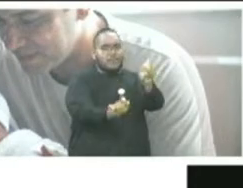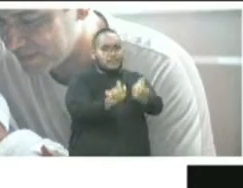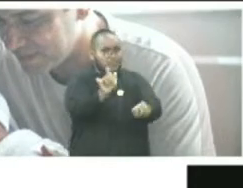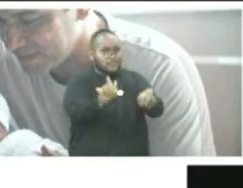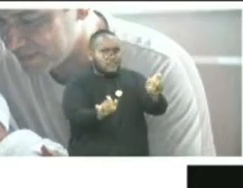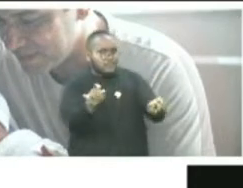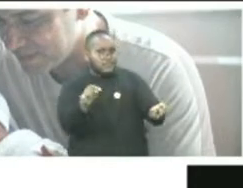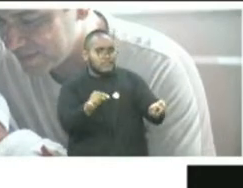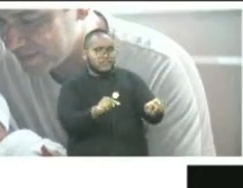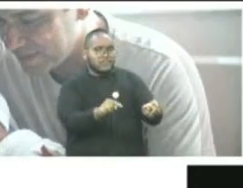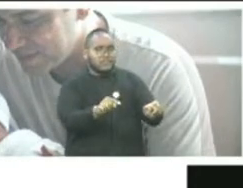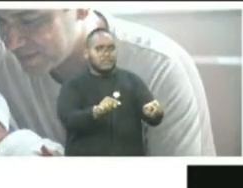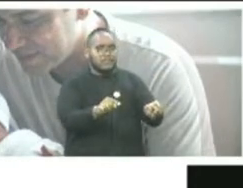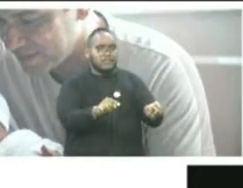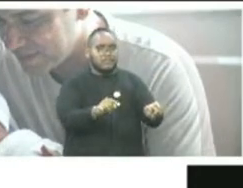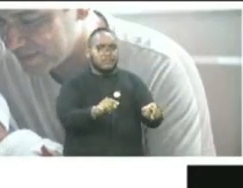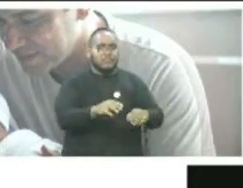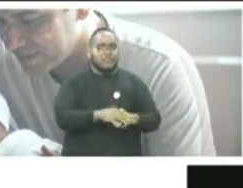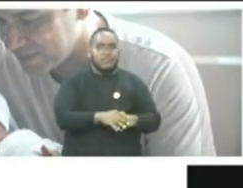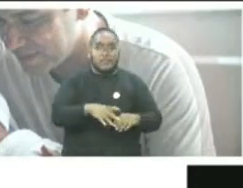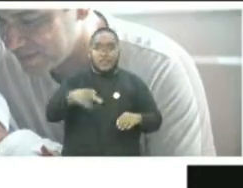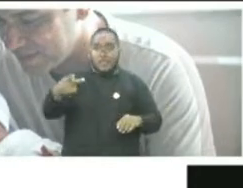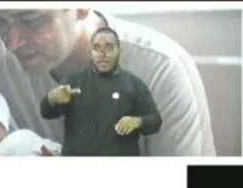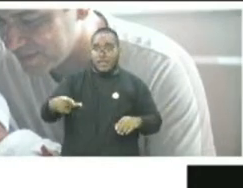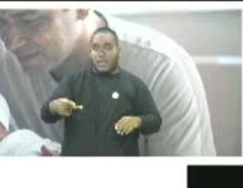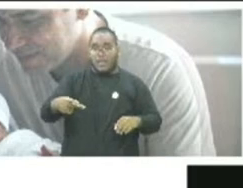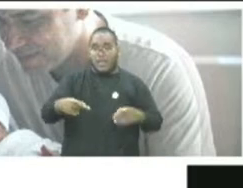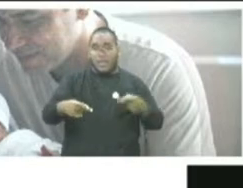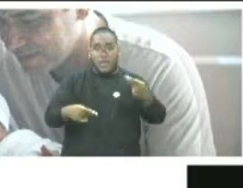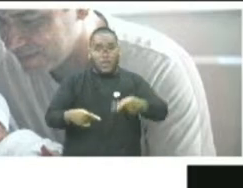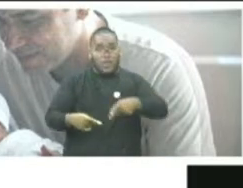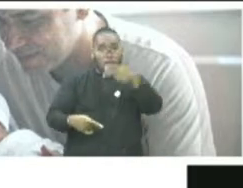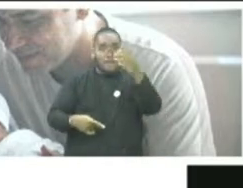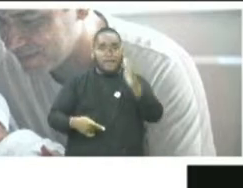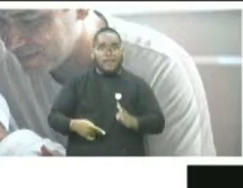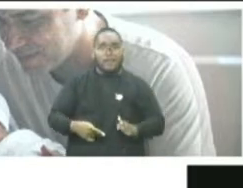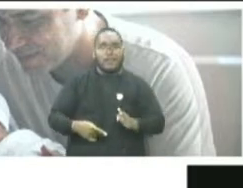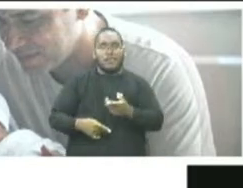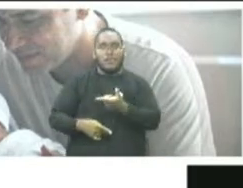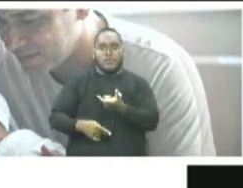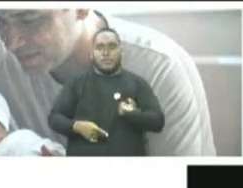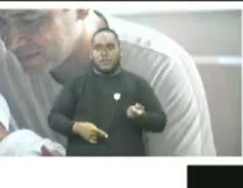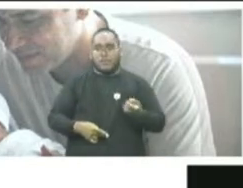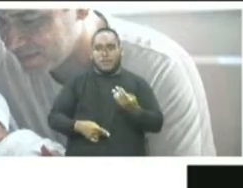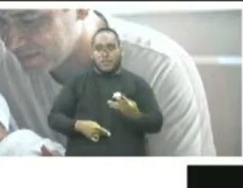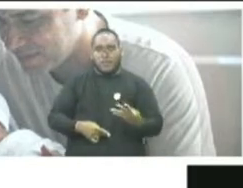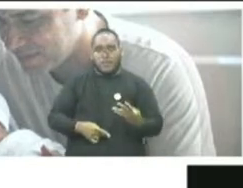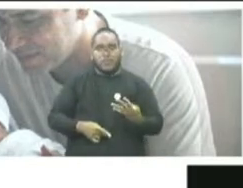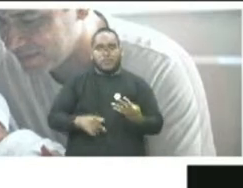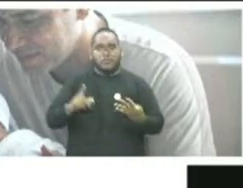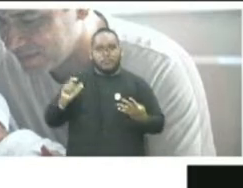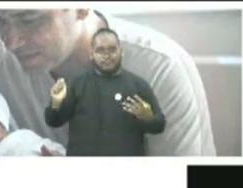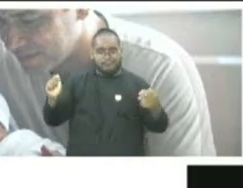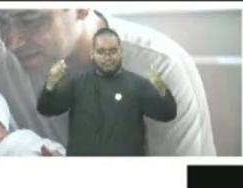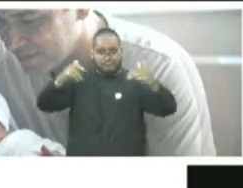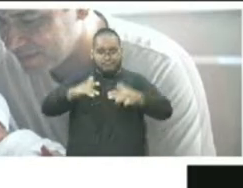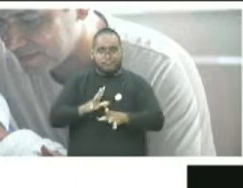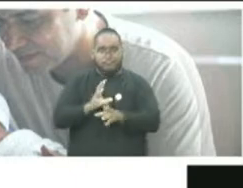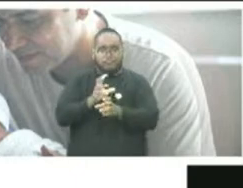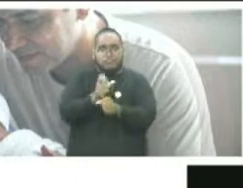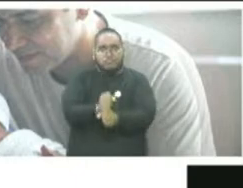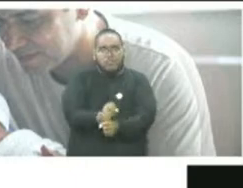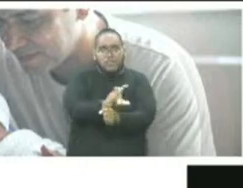no Brasil, em 2004, nós reunimos 500 pessoas. Então, o evento